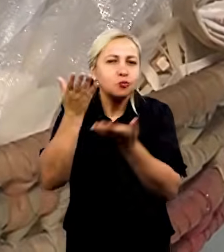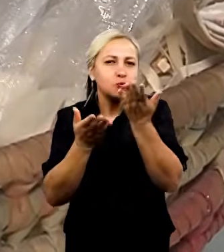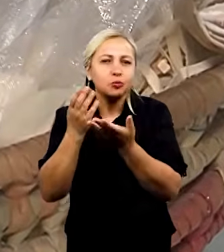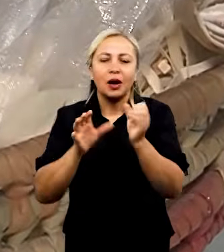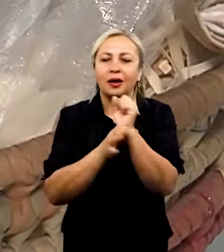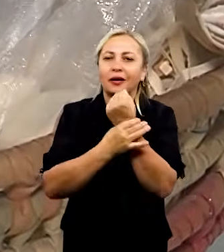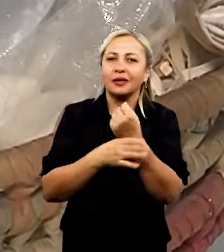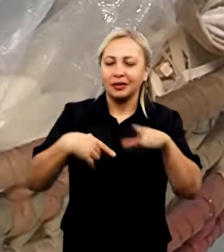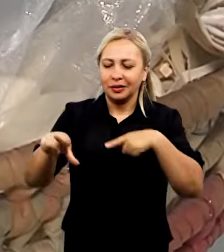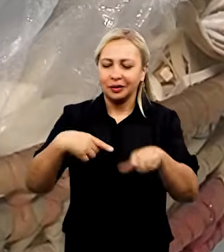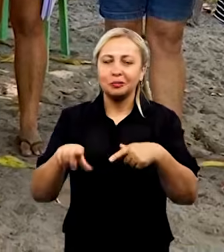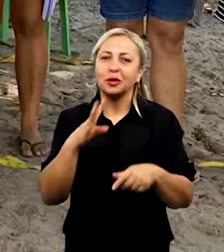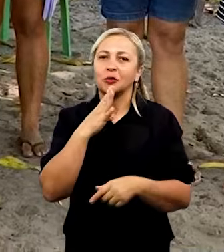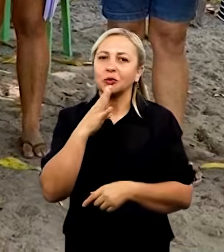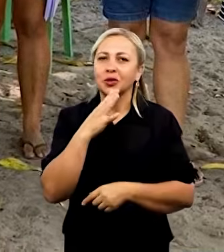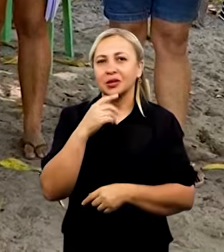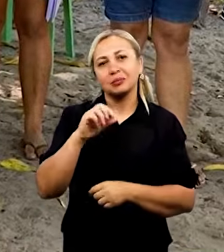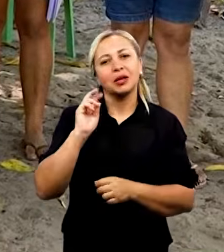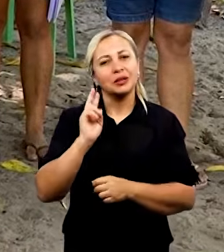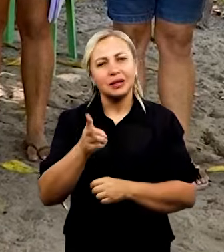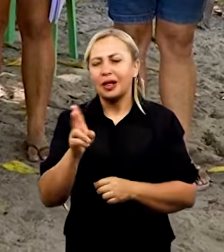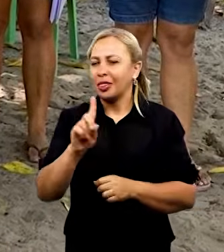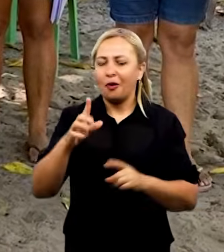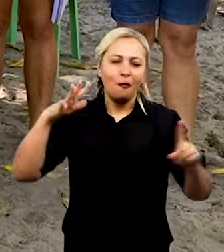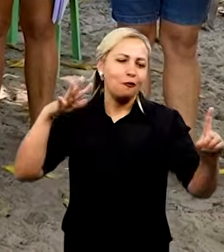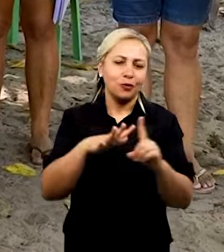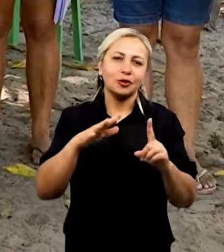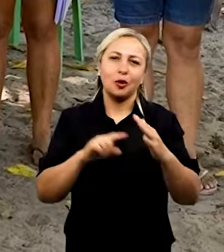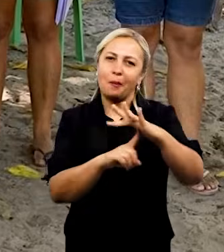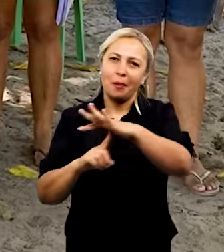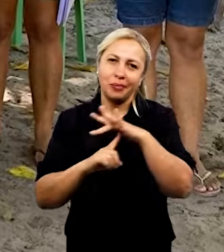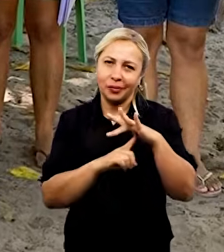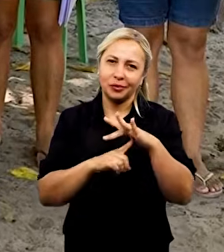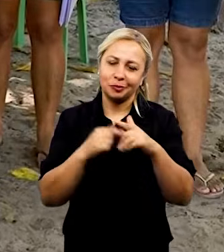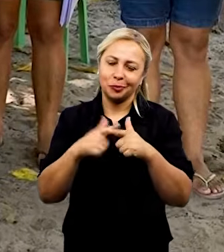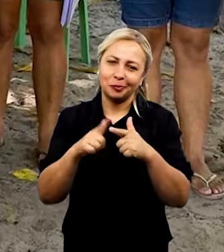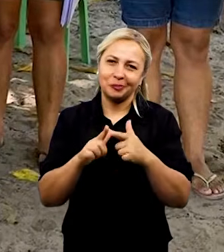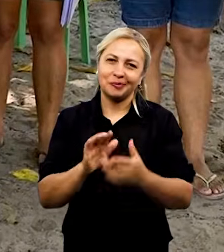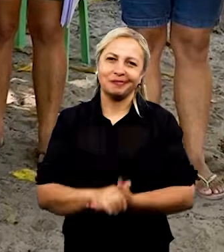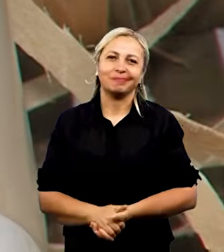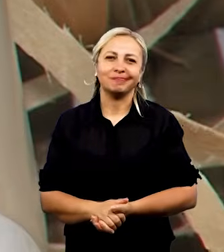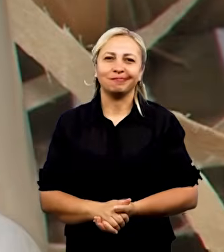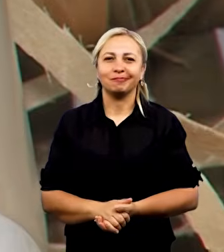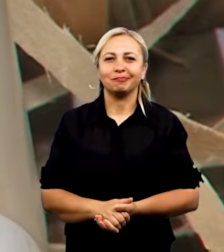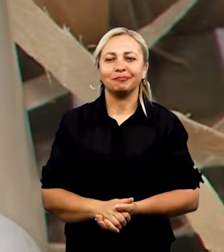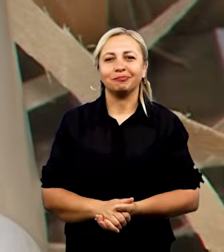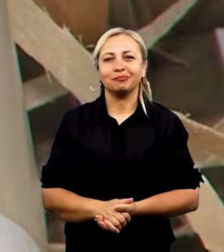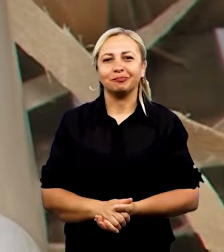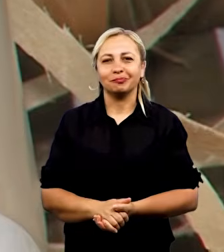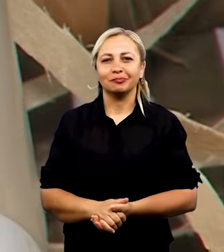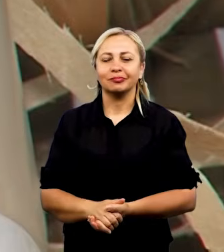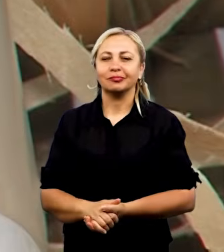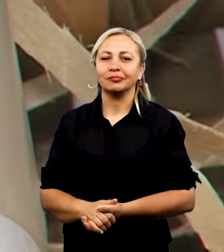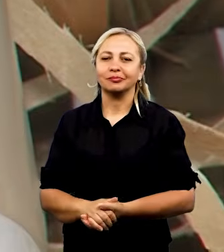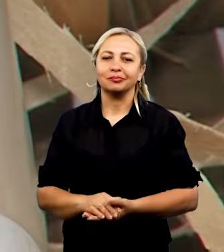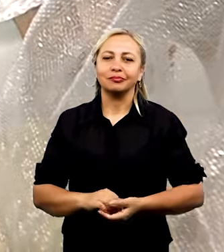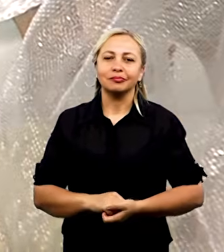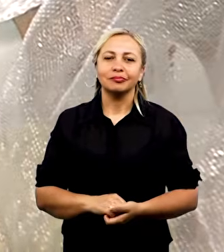Uma bioeconomia que garante trabalho e conhecimento sem afetar o meio ambiente.